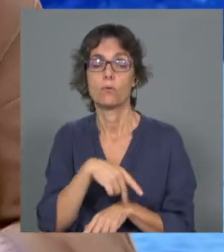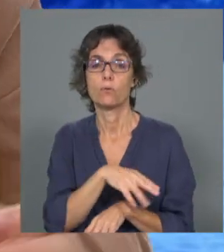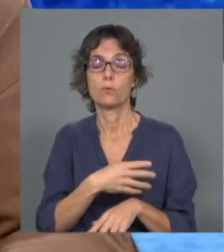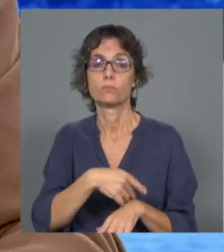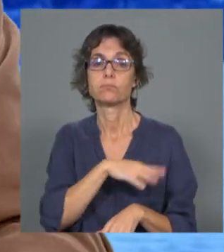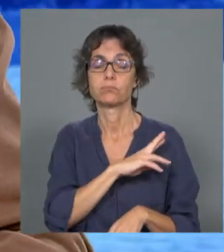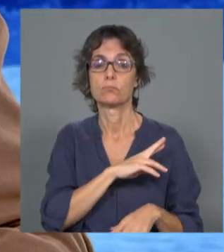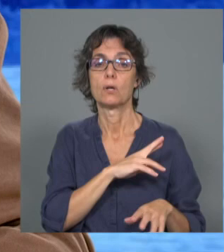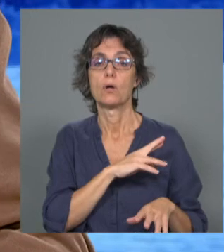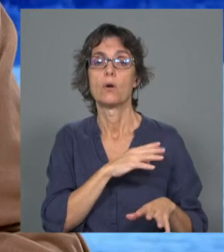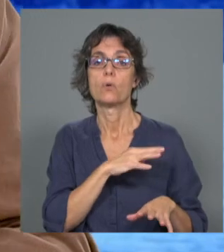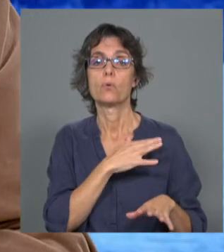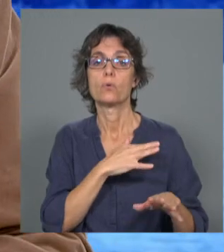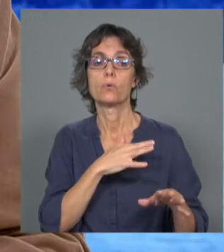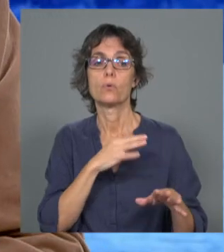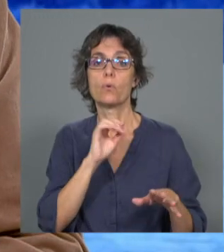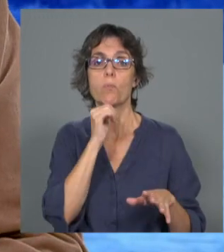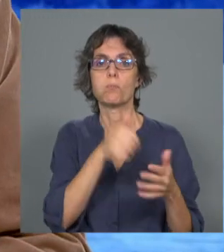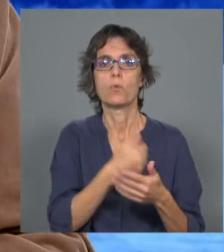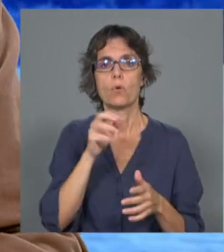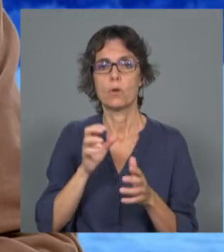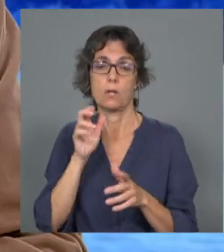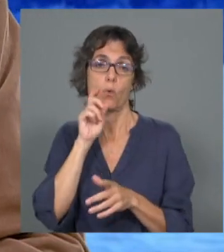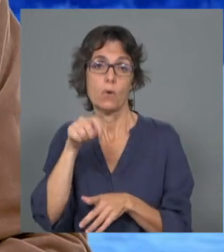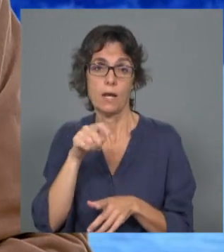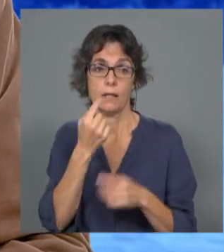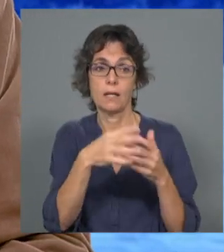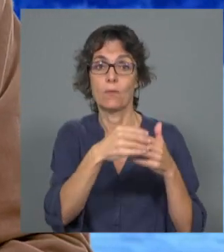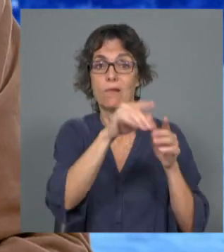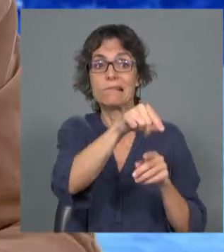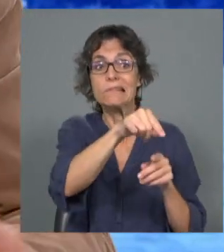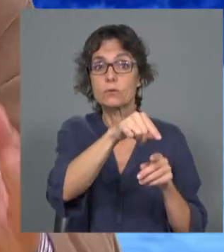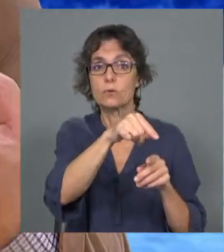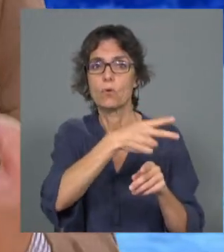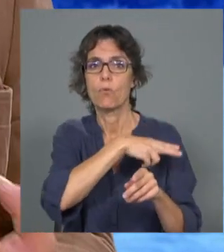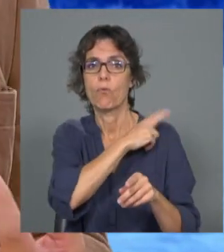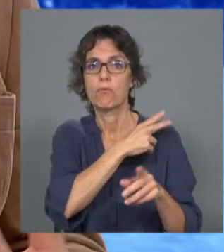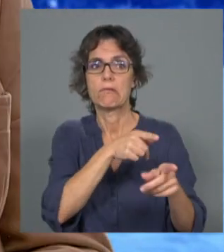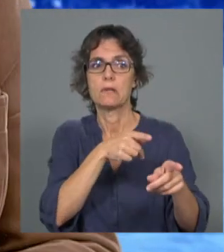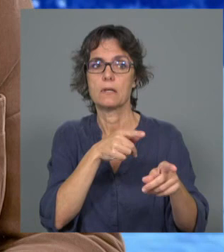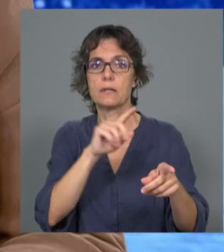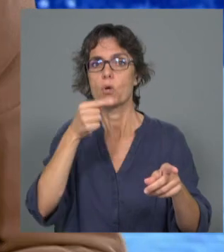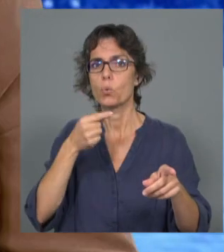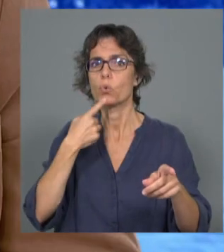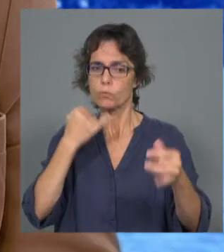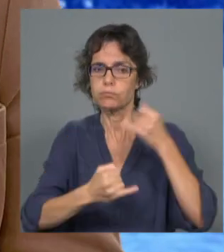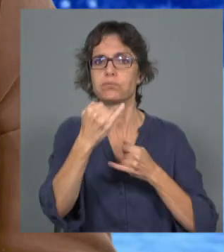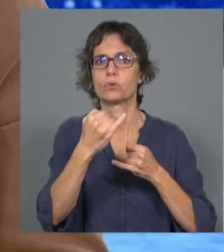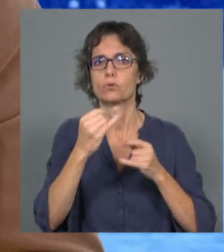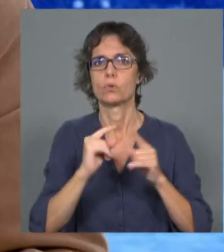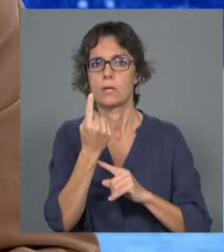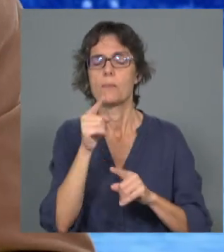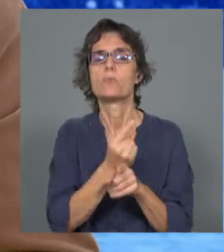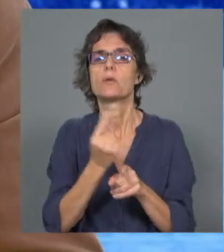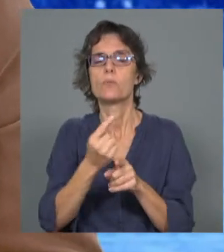o sargento agora sou eu que mando. E se morrer o sargento é o cabo, e se morrer o cabo é o soldado mais velho. Isto também tem a ver com o espírito de